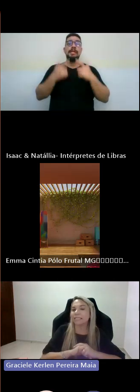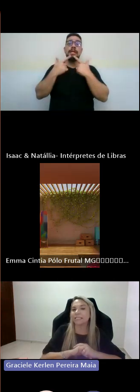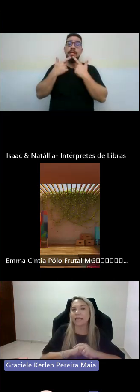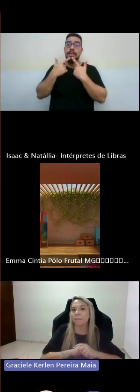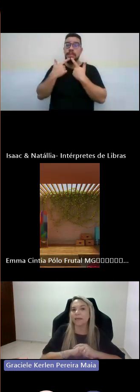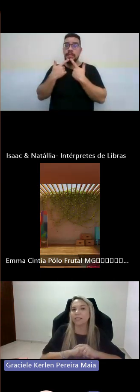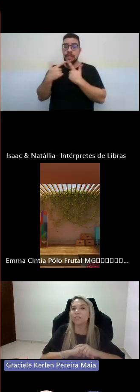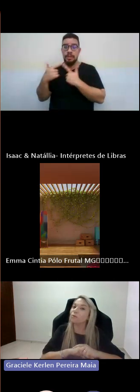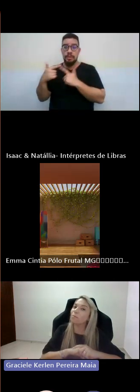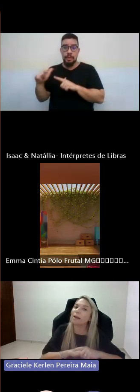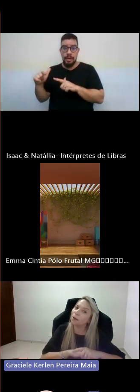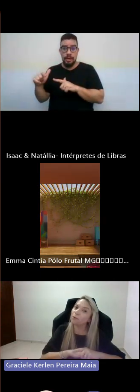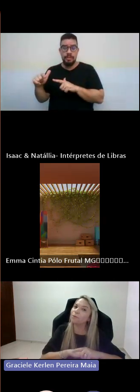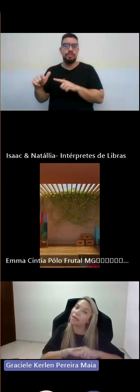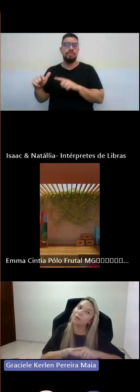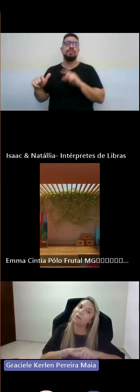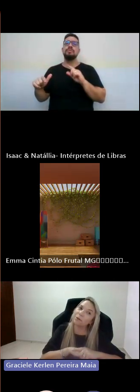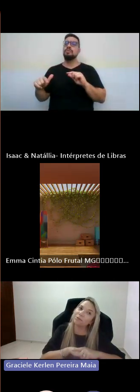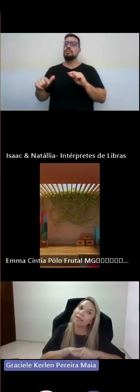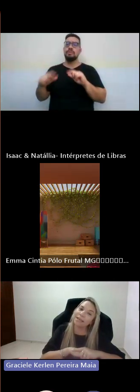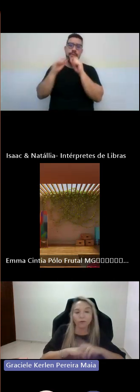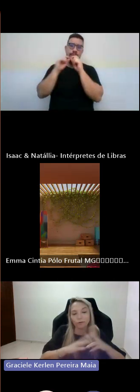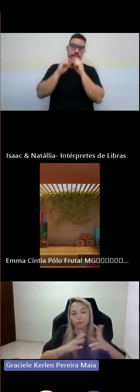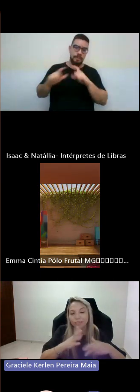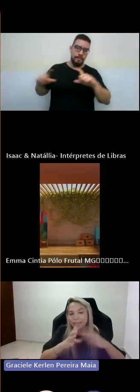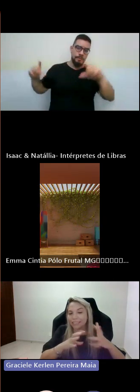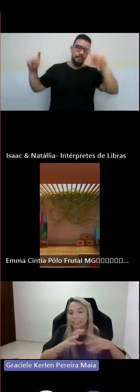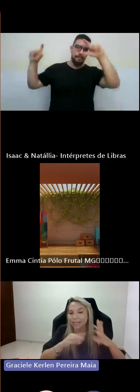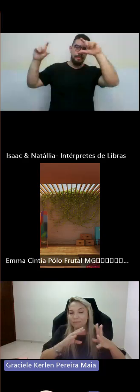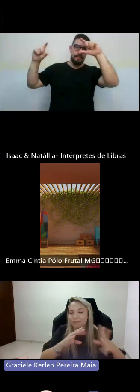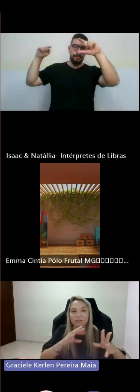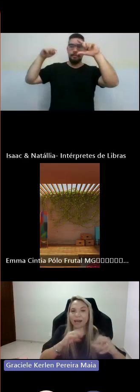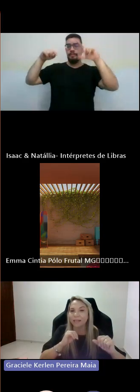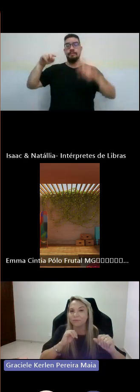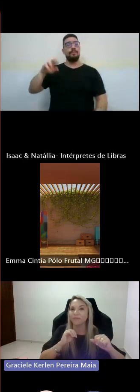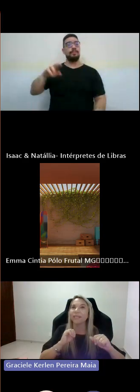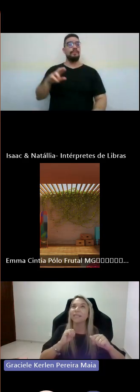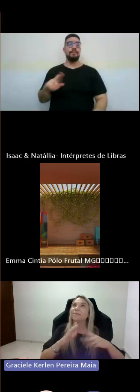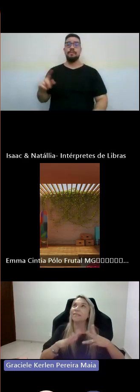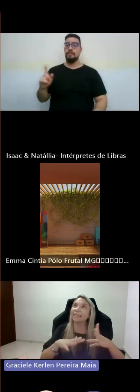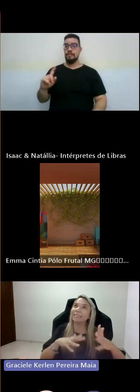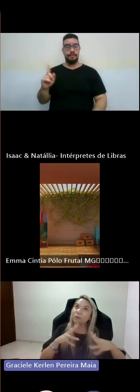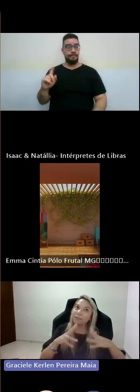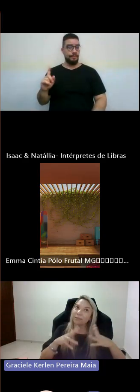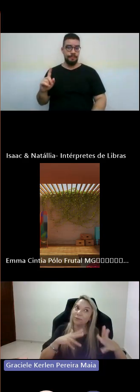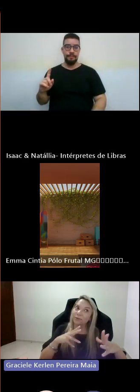está necessariamente no balão da língua portuguesa ou do inglês que está aí misturado,